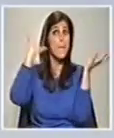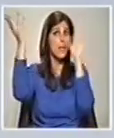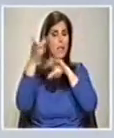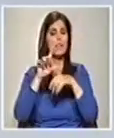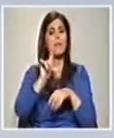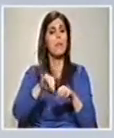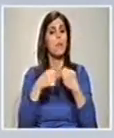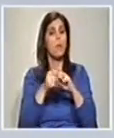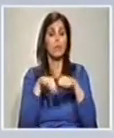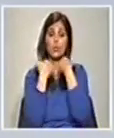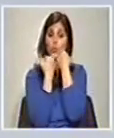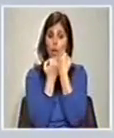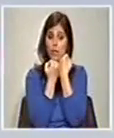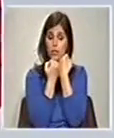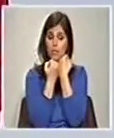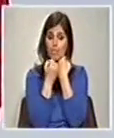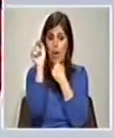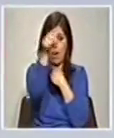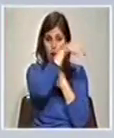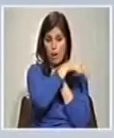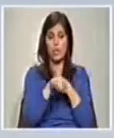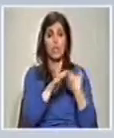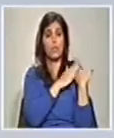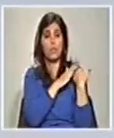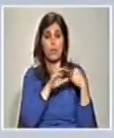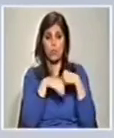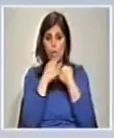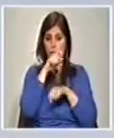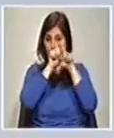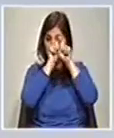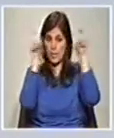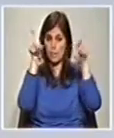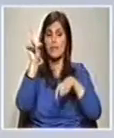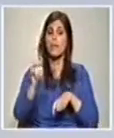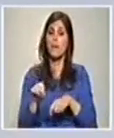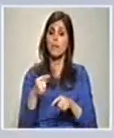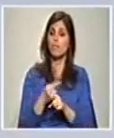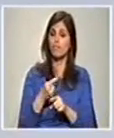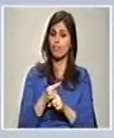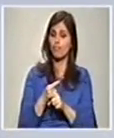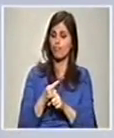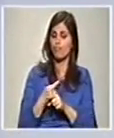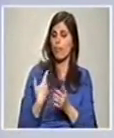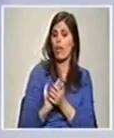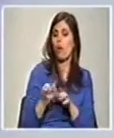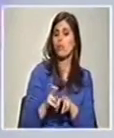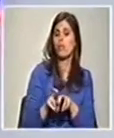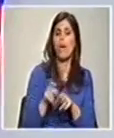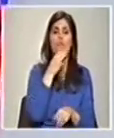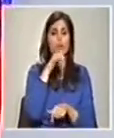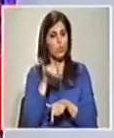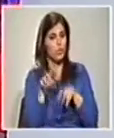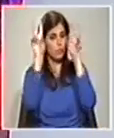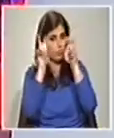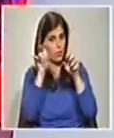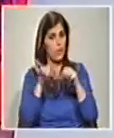sociais que as rodeiam. A responsabilidade social das empresas tornou-se também um fator de competitividade. É dela que falamos hoje no Sociedade